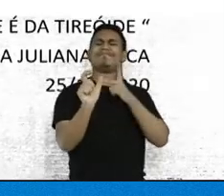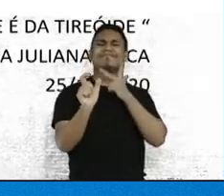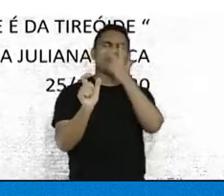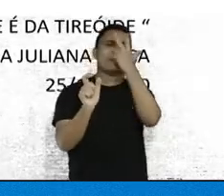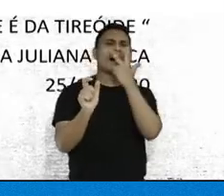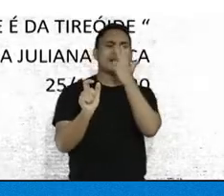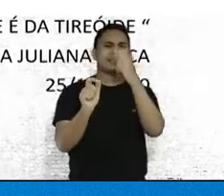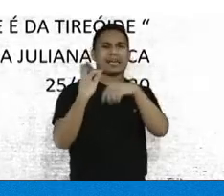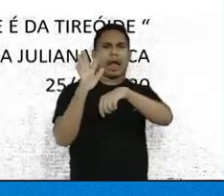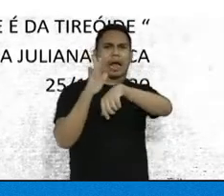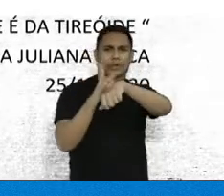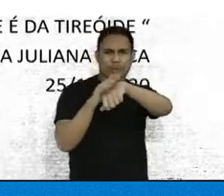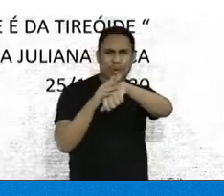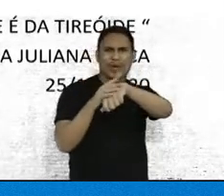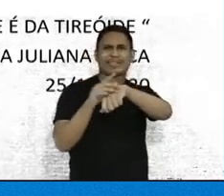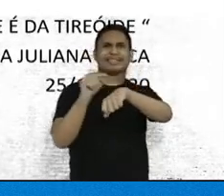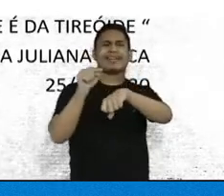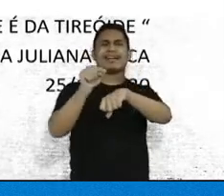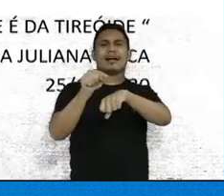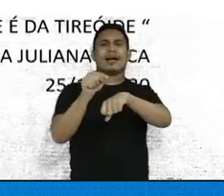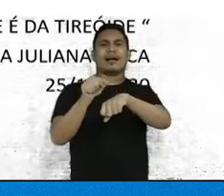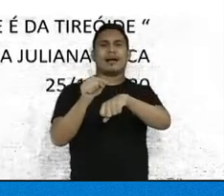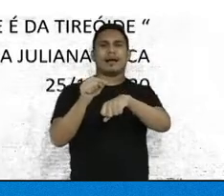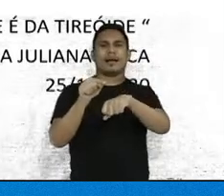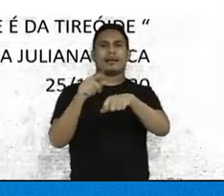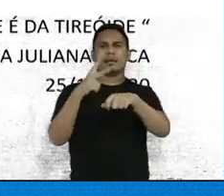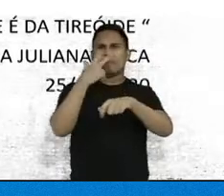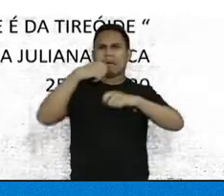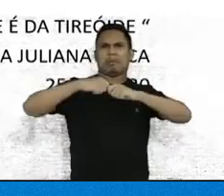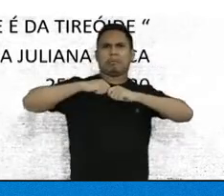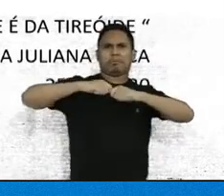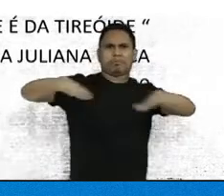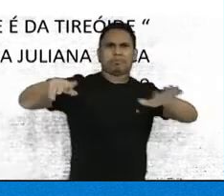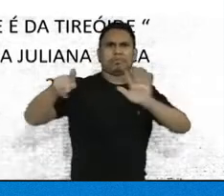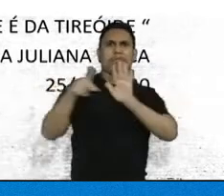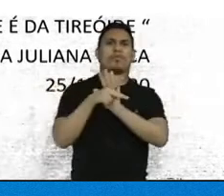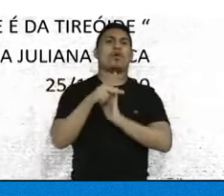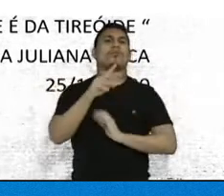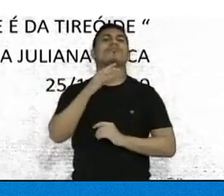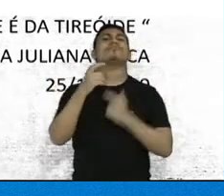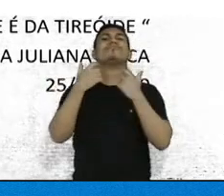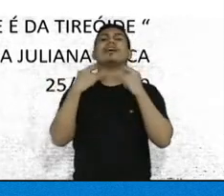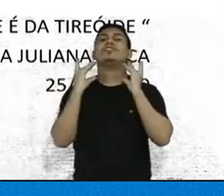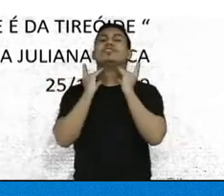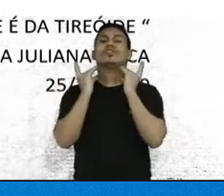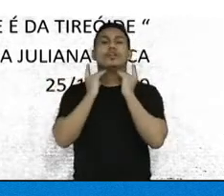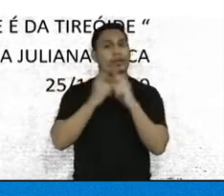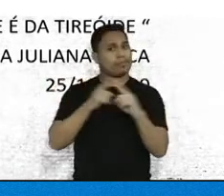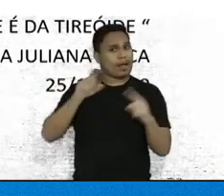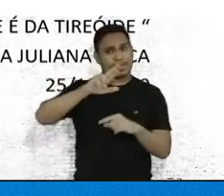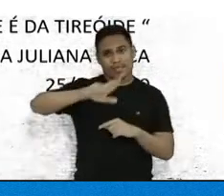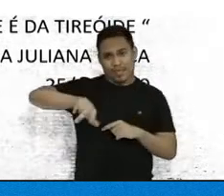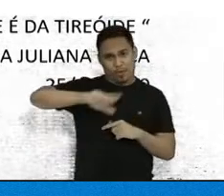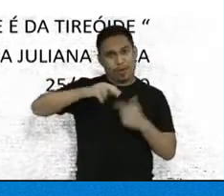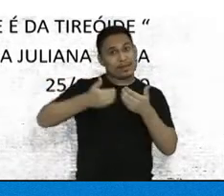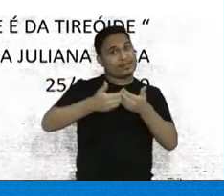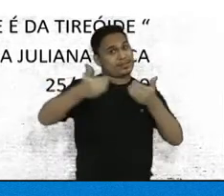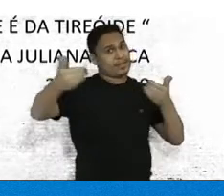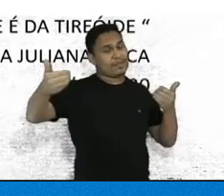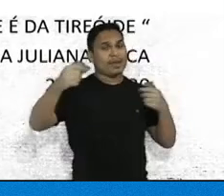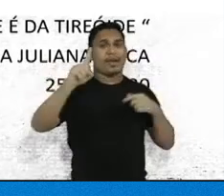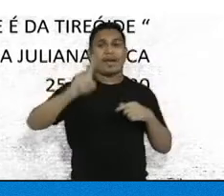doença exclusiva da tireoide, quando de fato não é. É uma doença sistêmica, ela